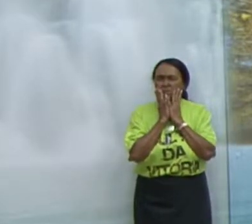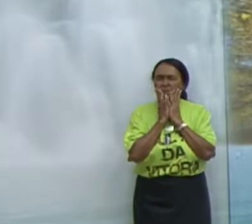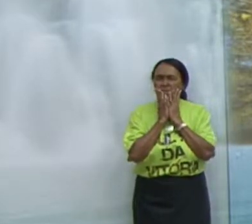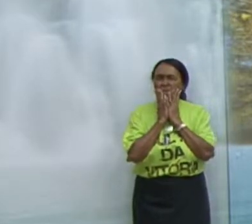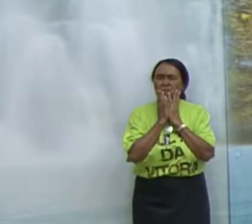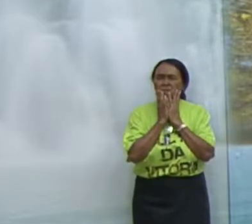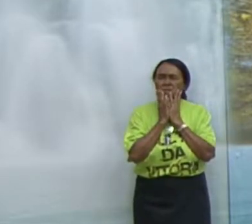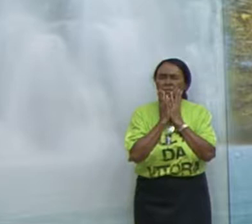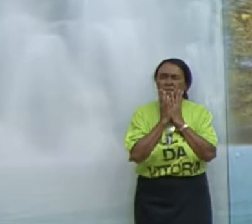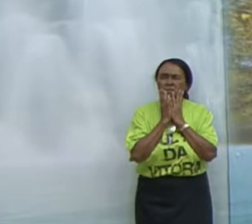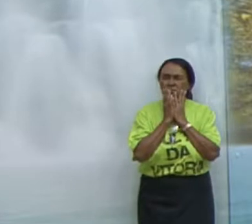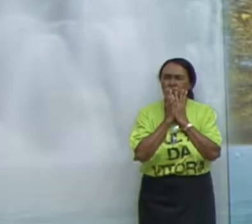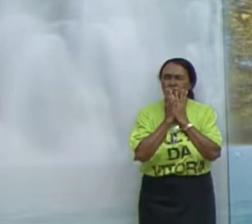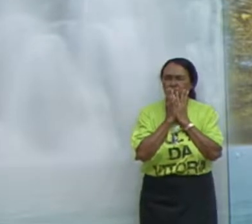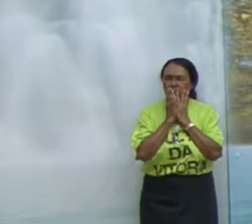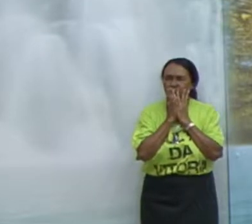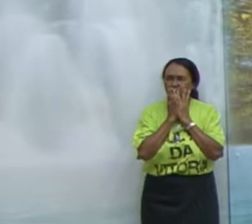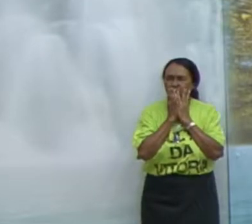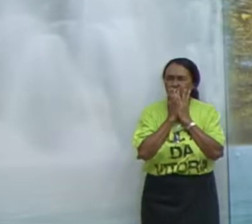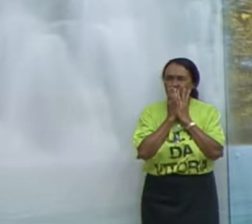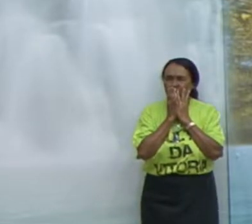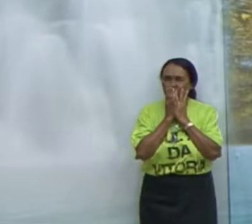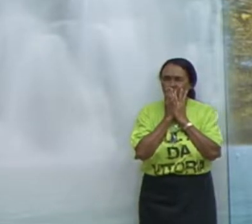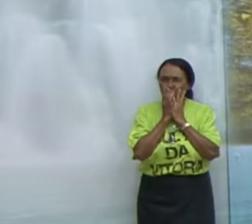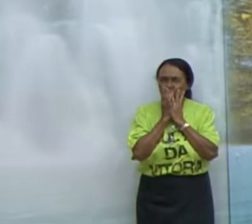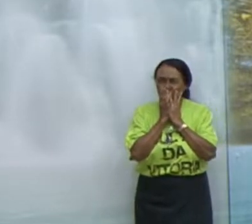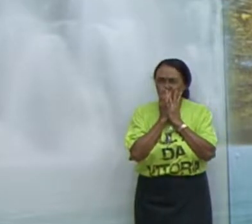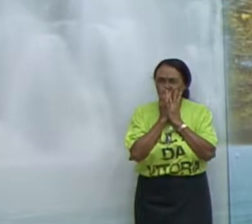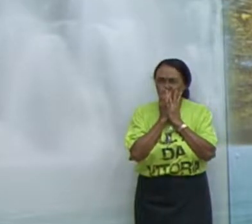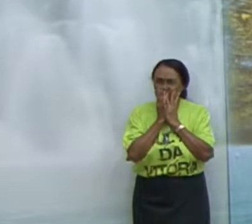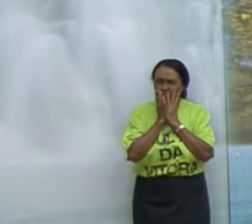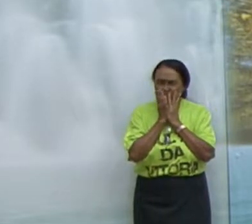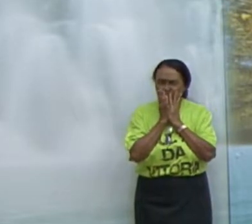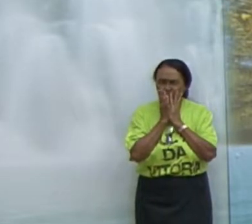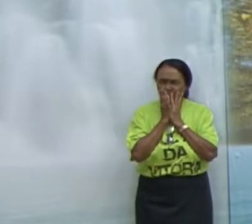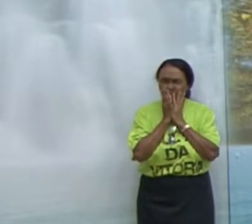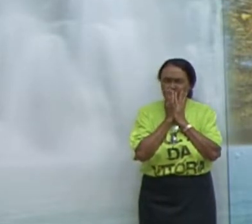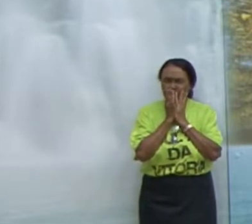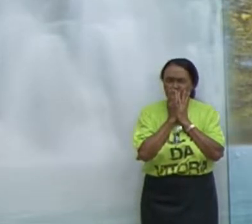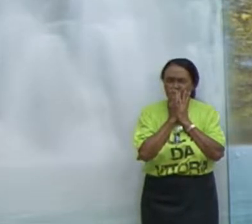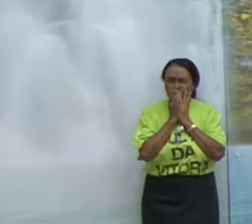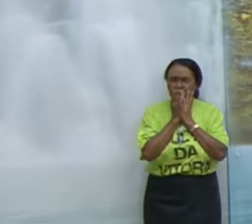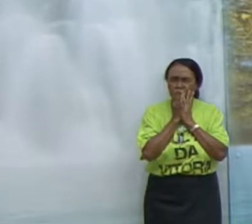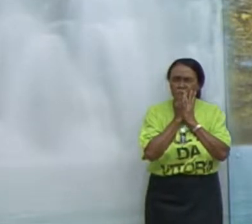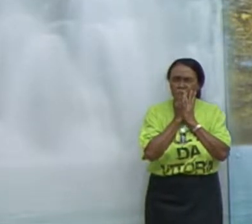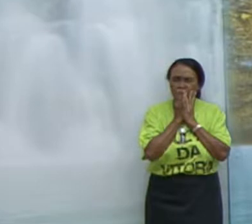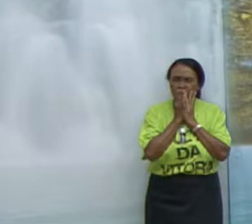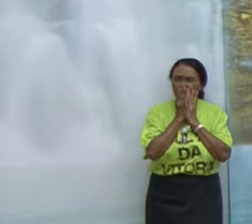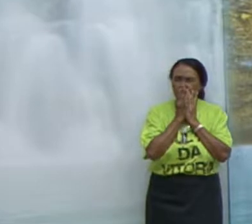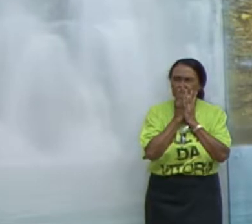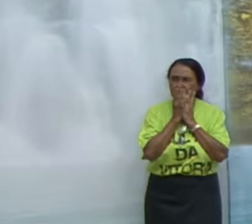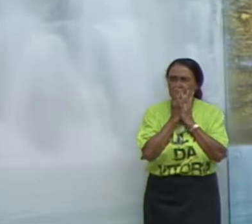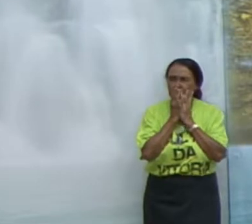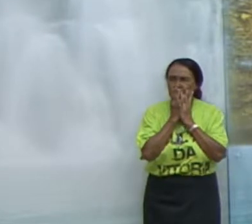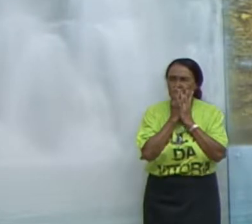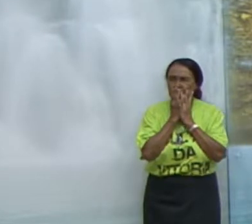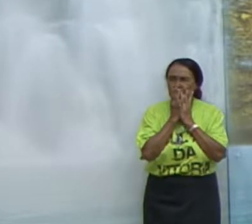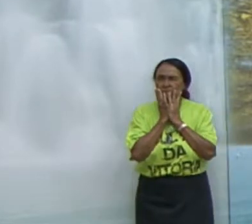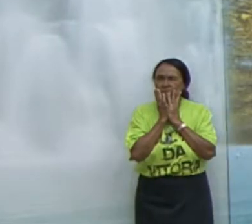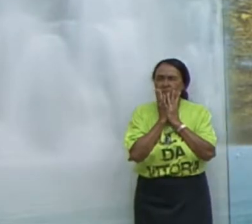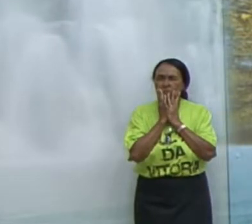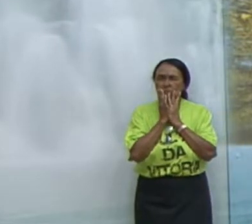povo. De dia, uma nuvem, né, que guiava o povo. E à